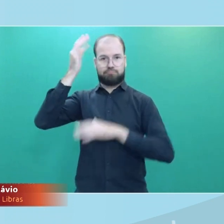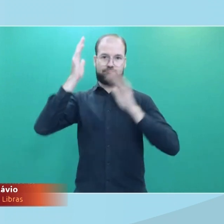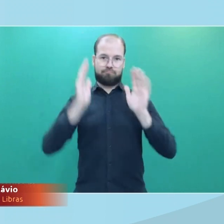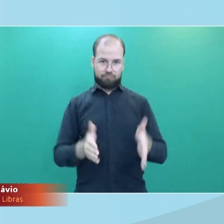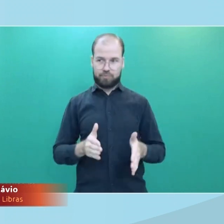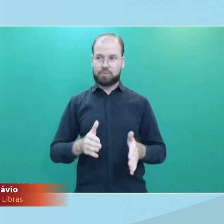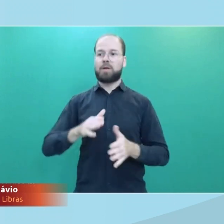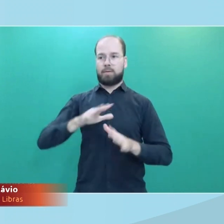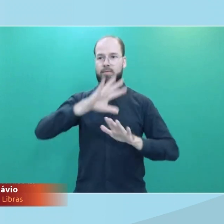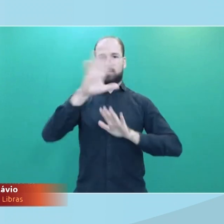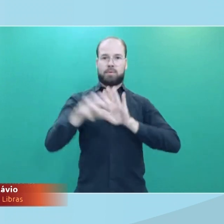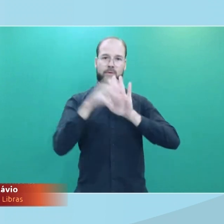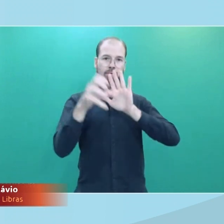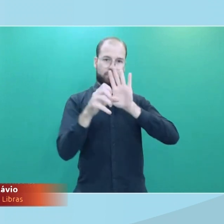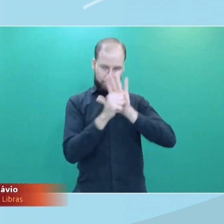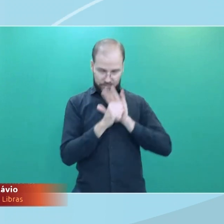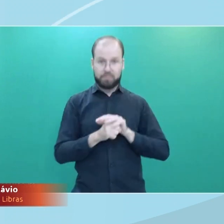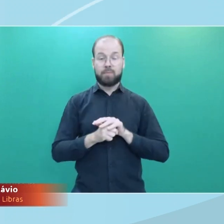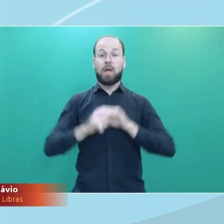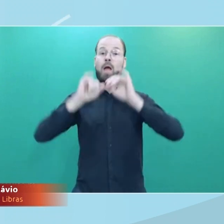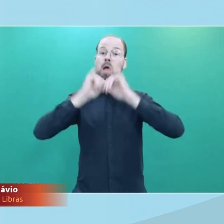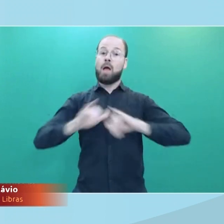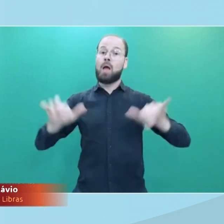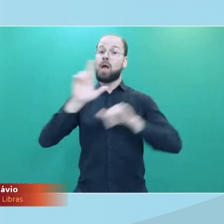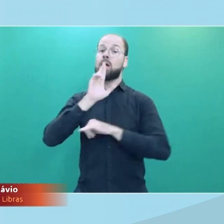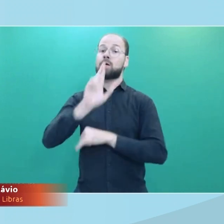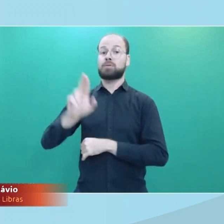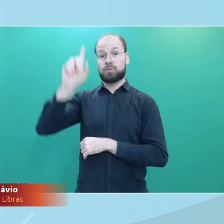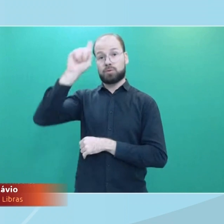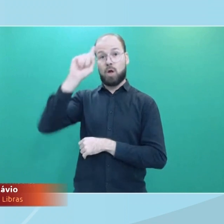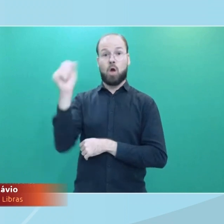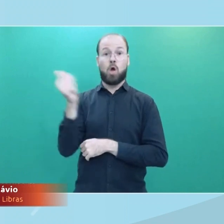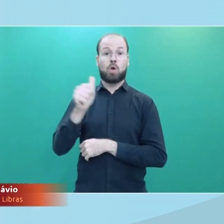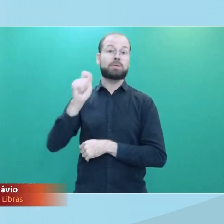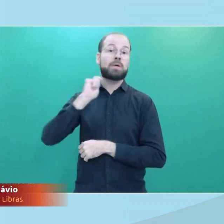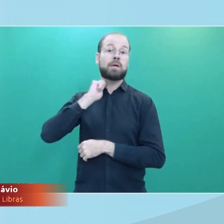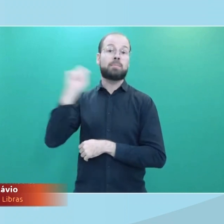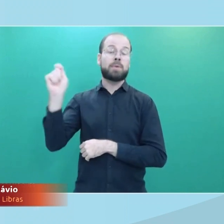edital será publicado no dia 11 de abril, no site